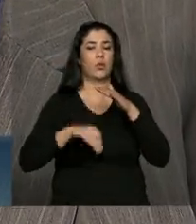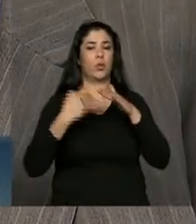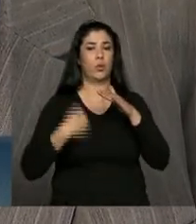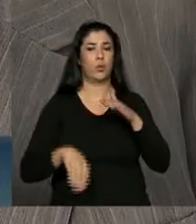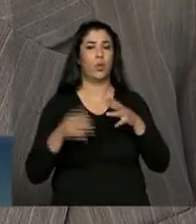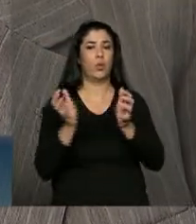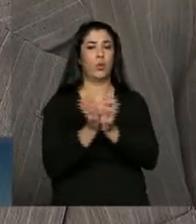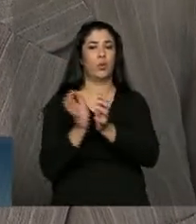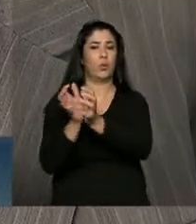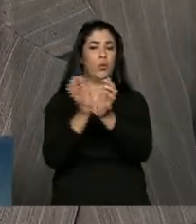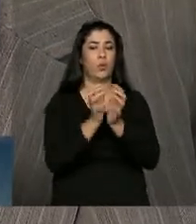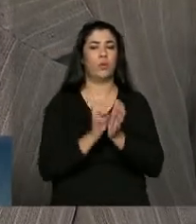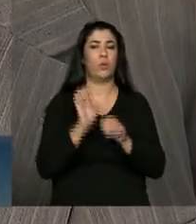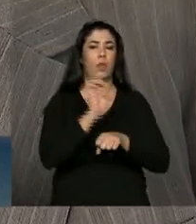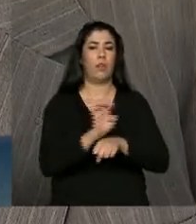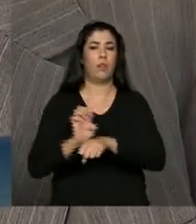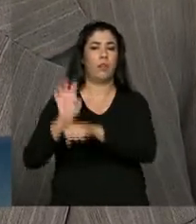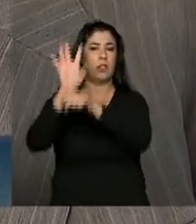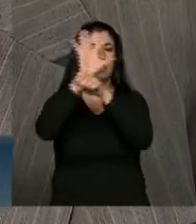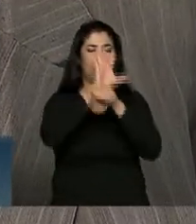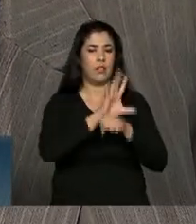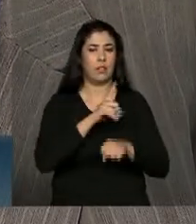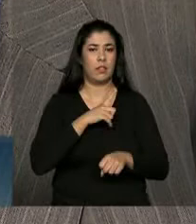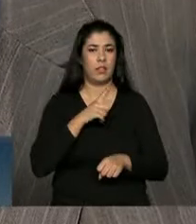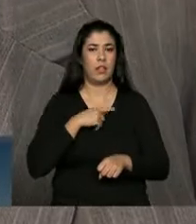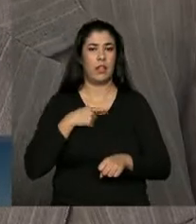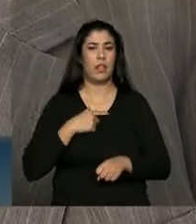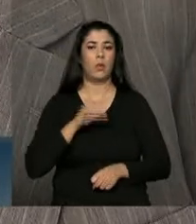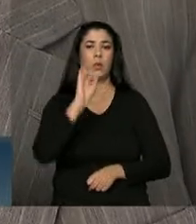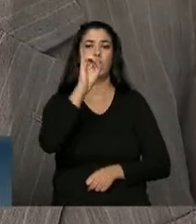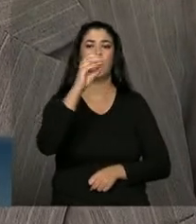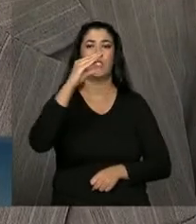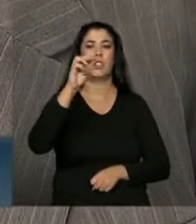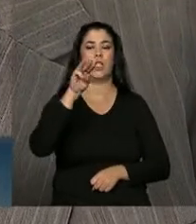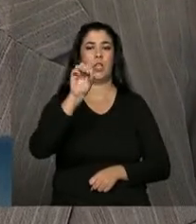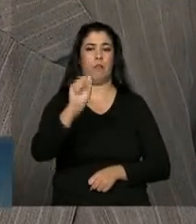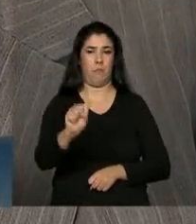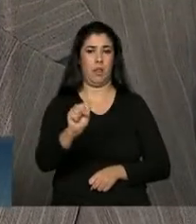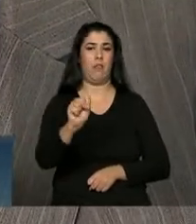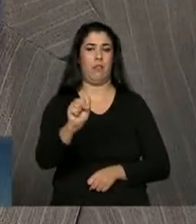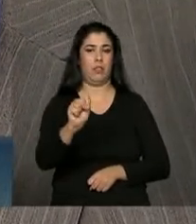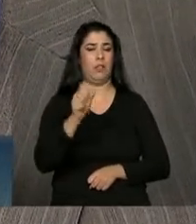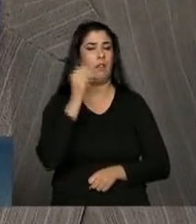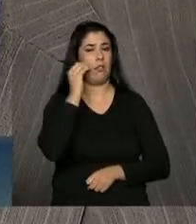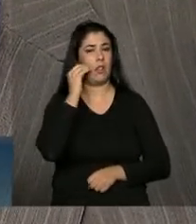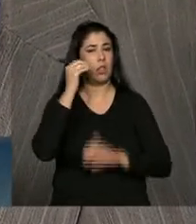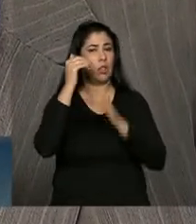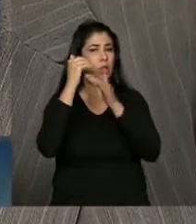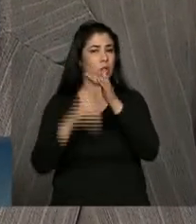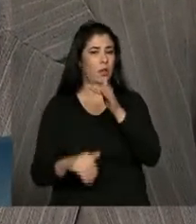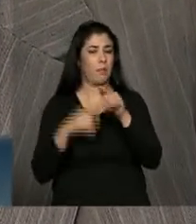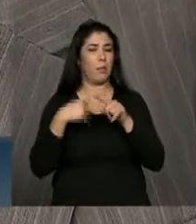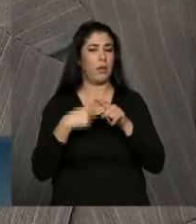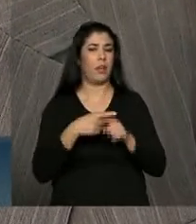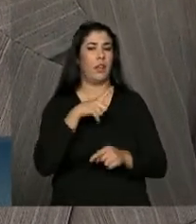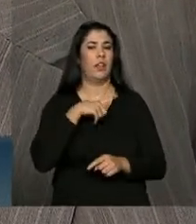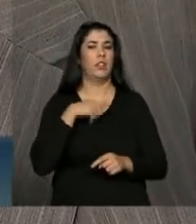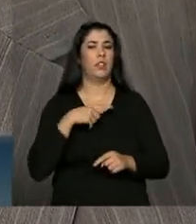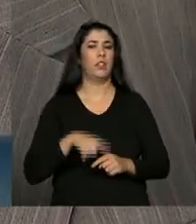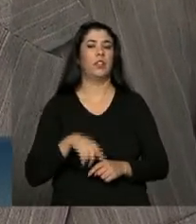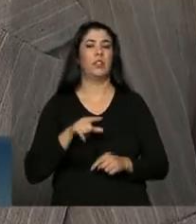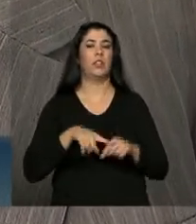no confaz os painéis solares e Isso vai tornar o painel